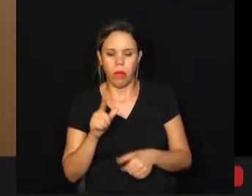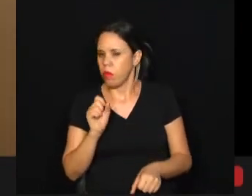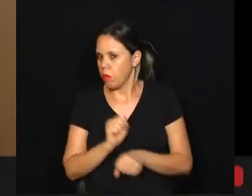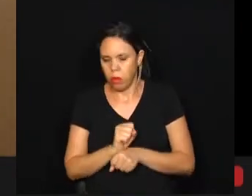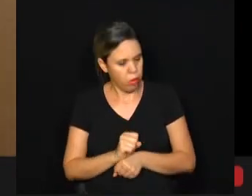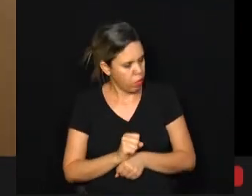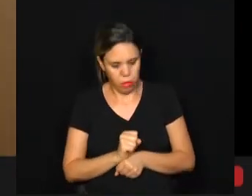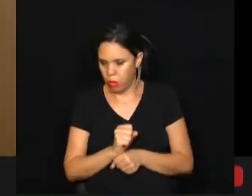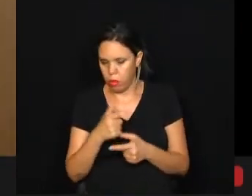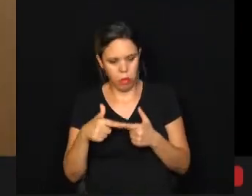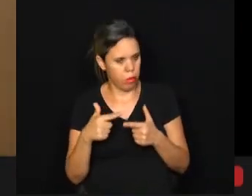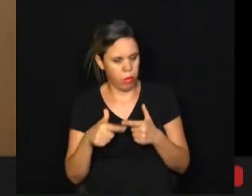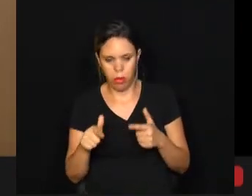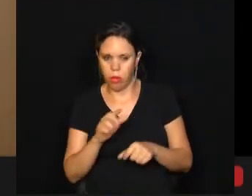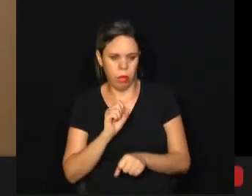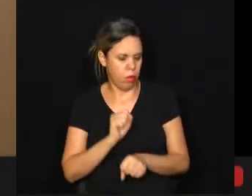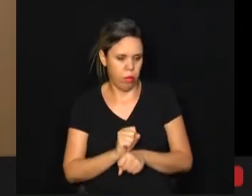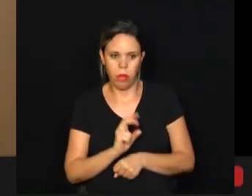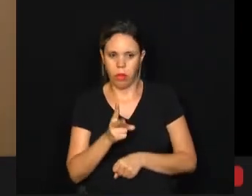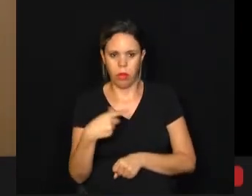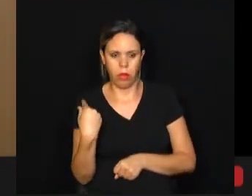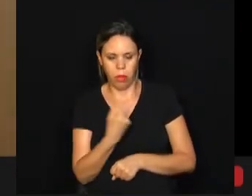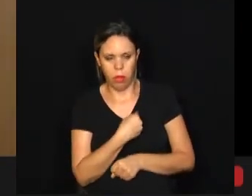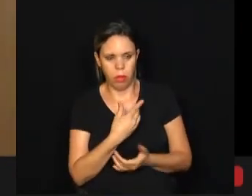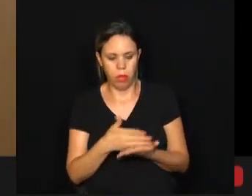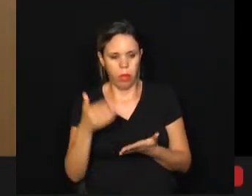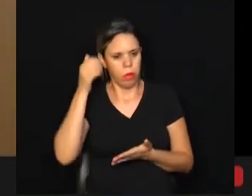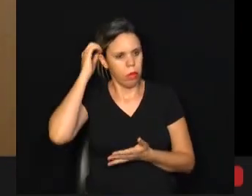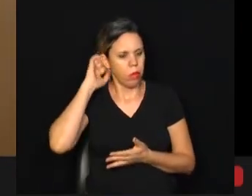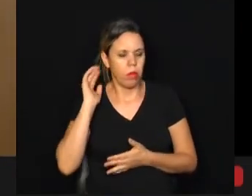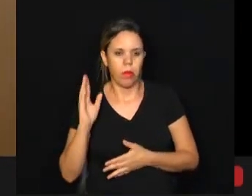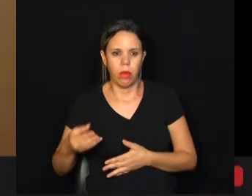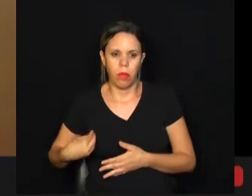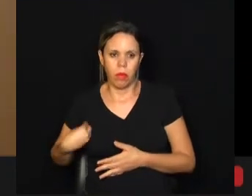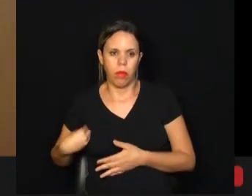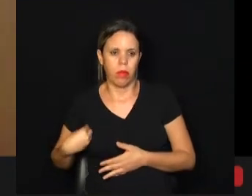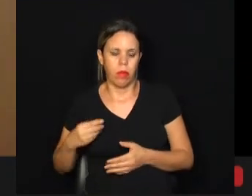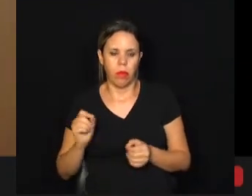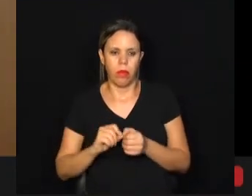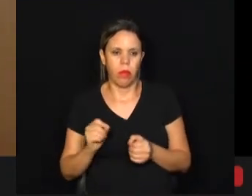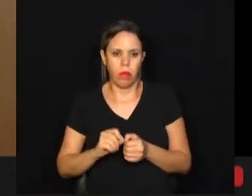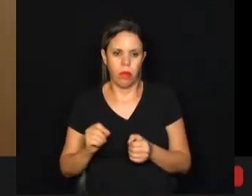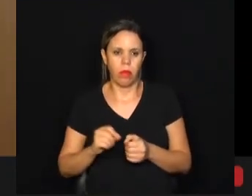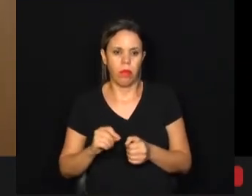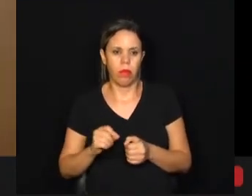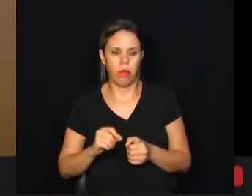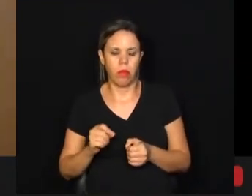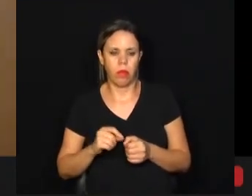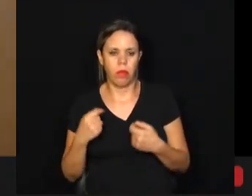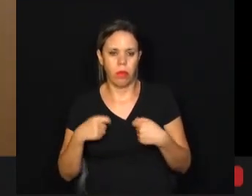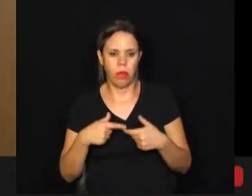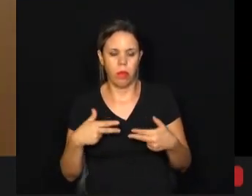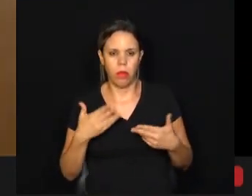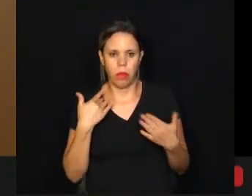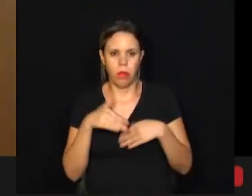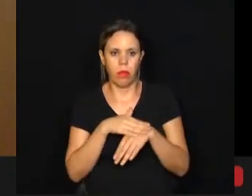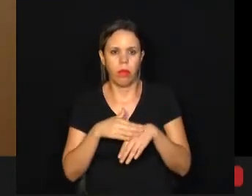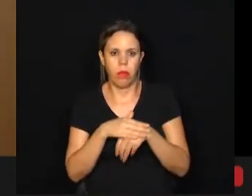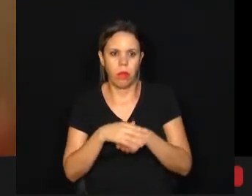as questões não param, nós já começamos, né? Já estamos fazendo as articulações necessárias e as conversas.